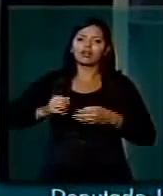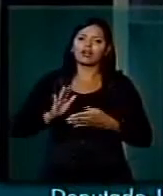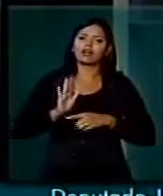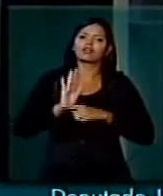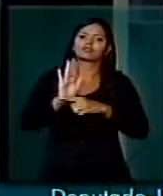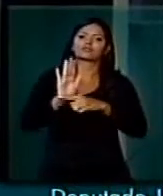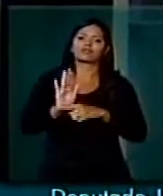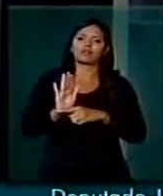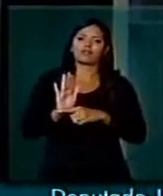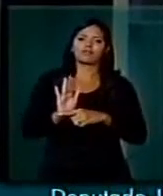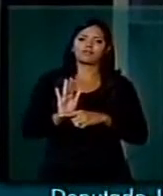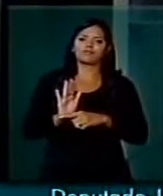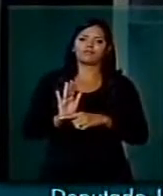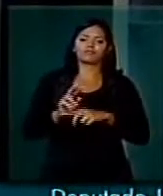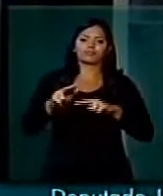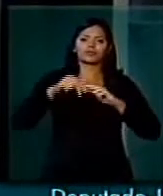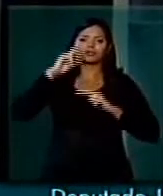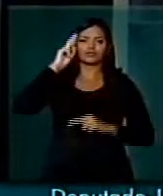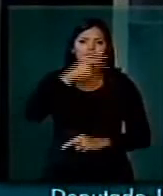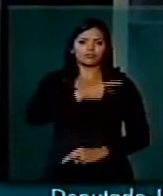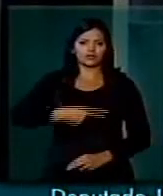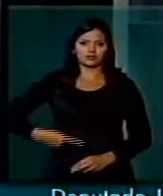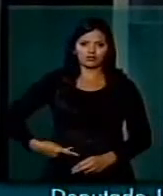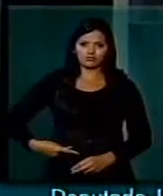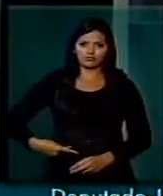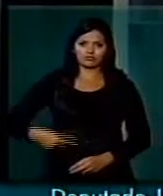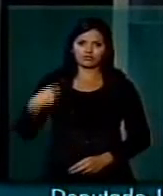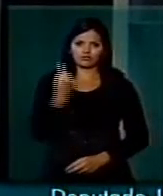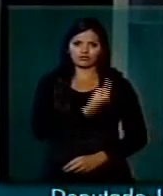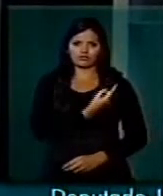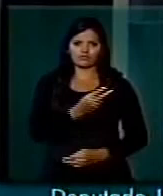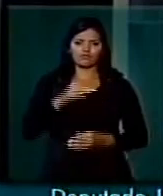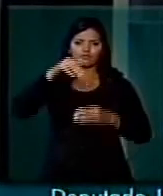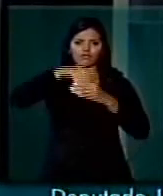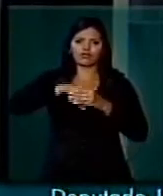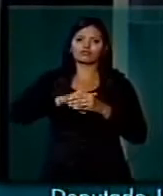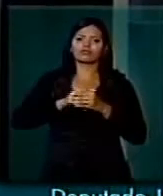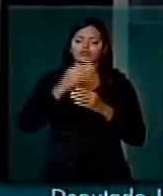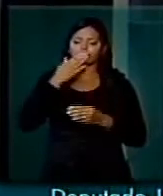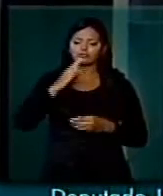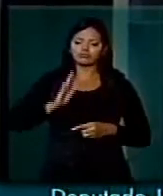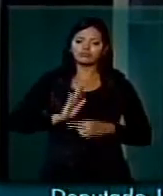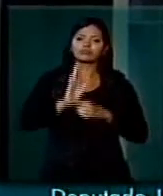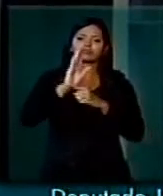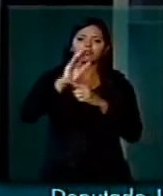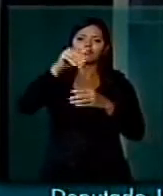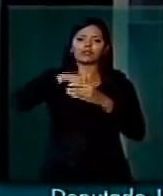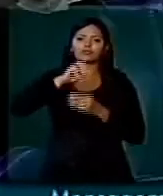poder estender a sua mão. Por isso, senhor presidente, a nossa posição, o nosso voto é favoravelmente à matéria. Muito obrigado.